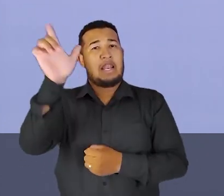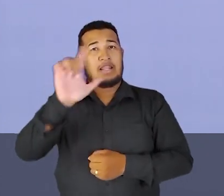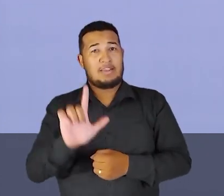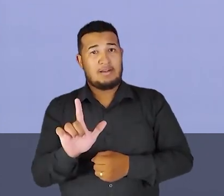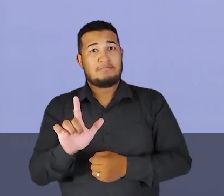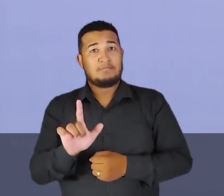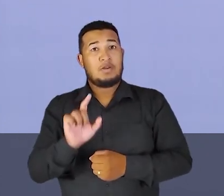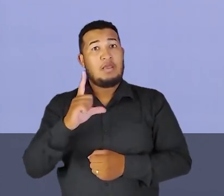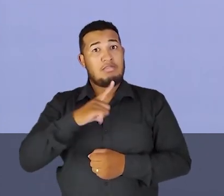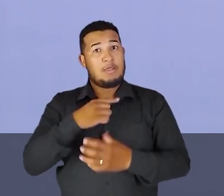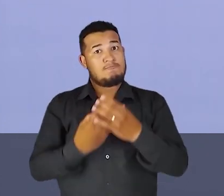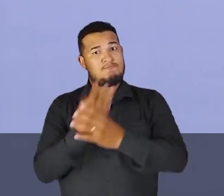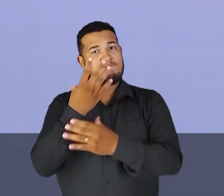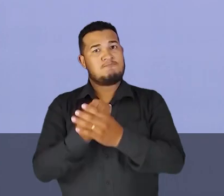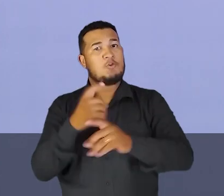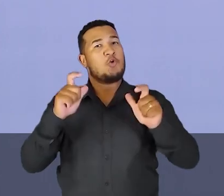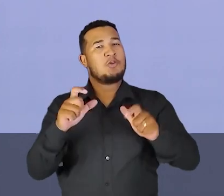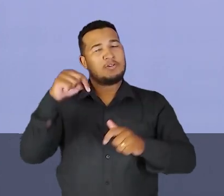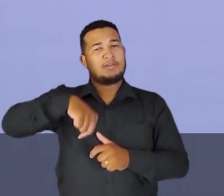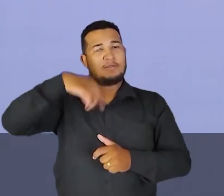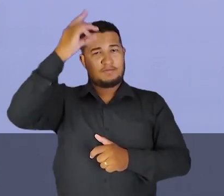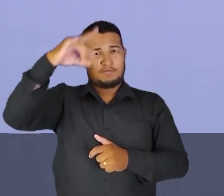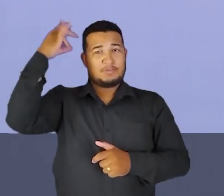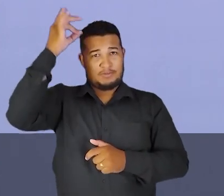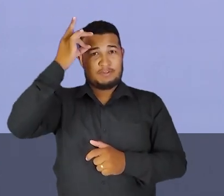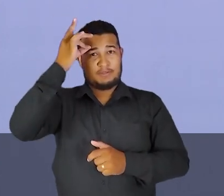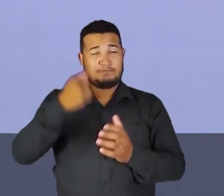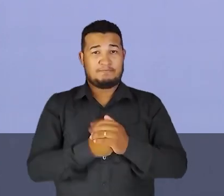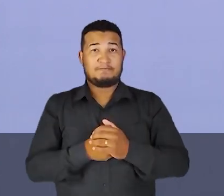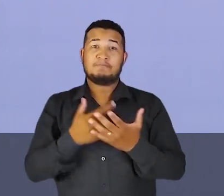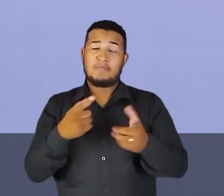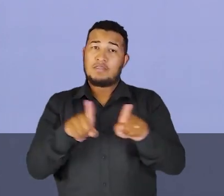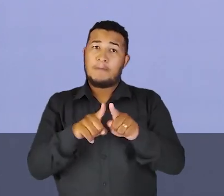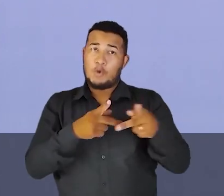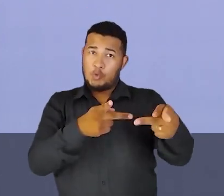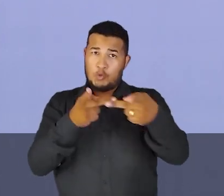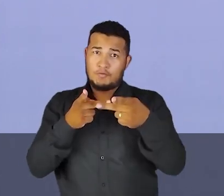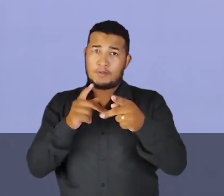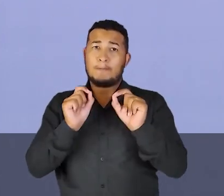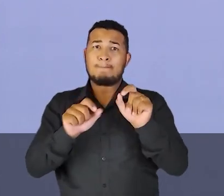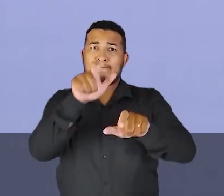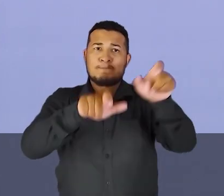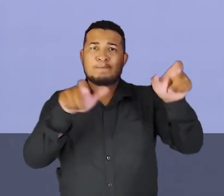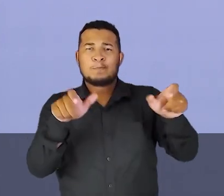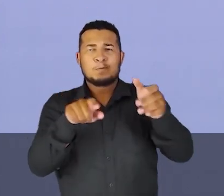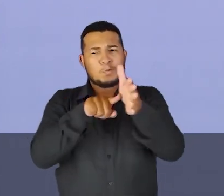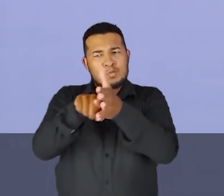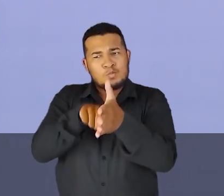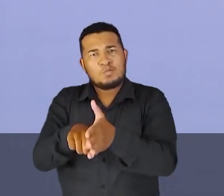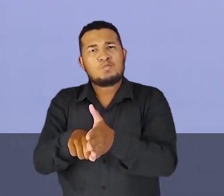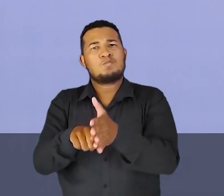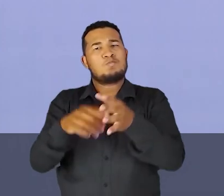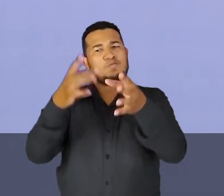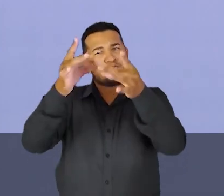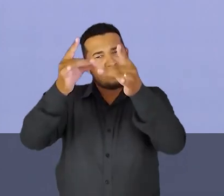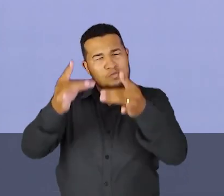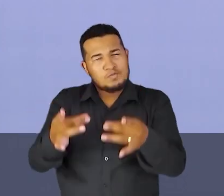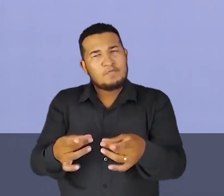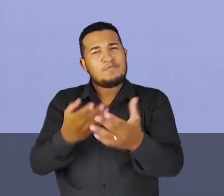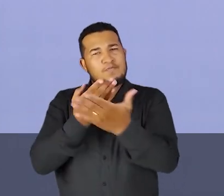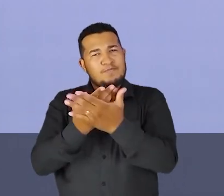literárias que são produzidas aqui no Estado do Espírito Santo. E fica o convite para você pesquisar